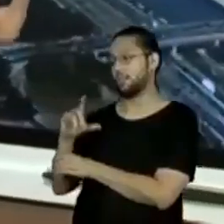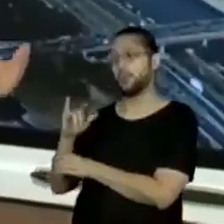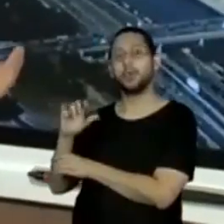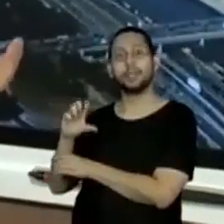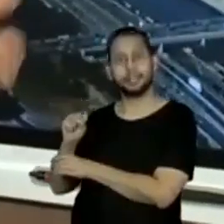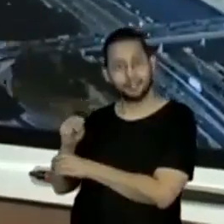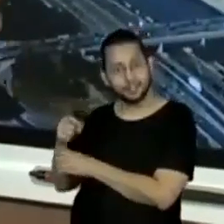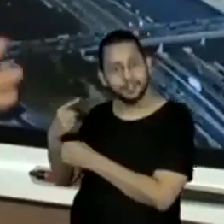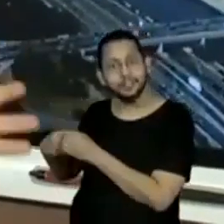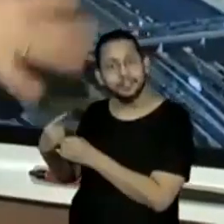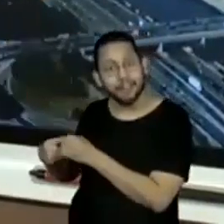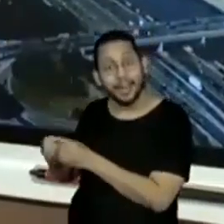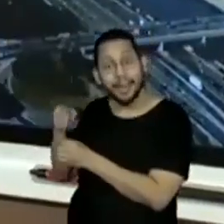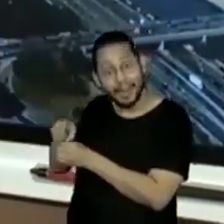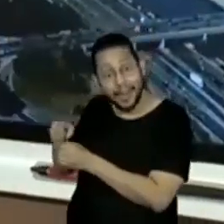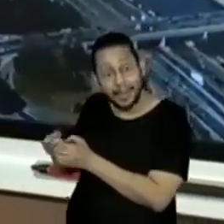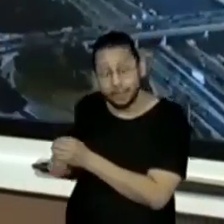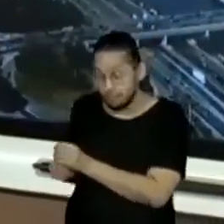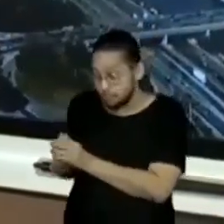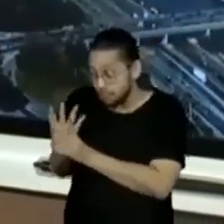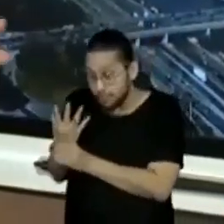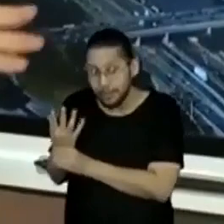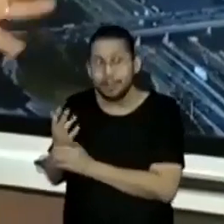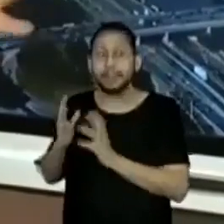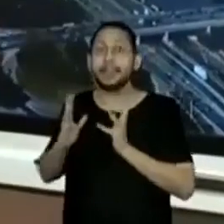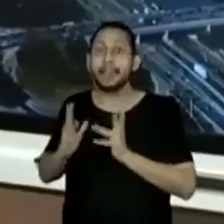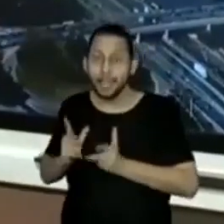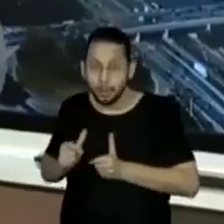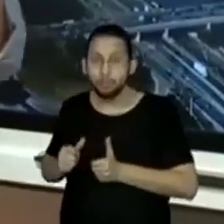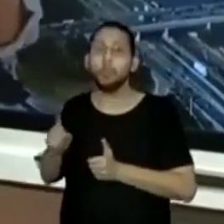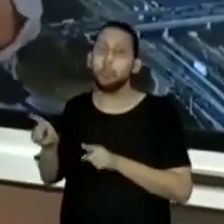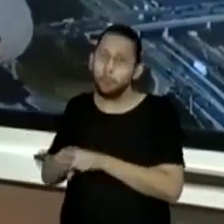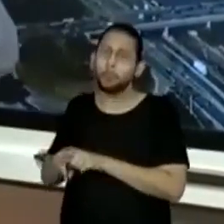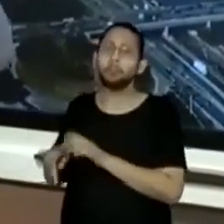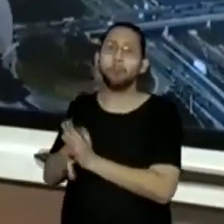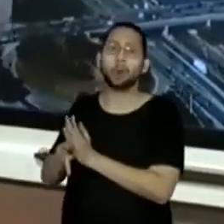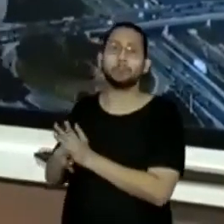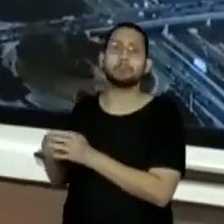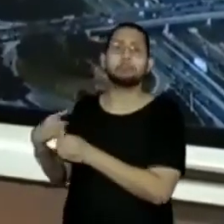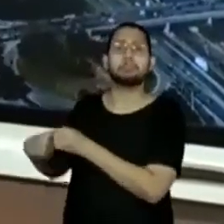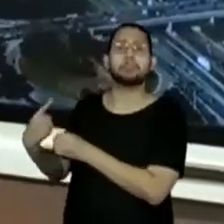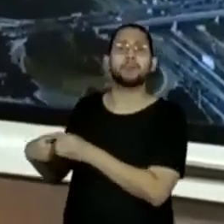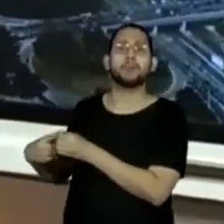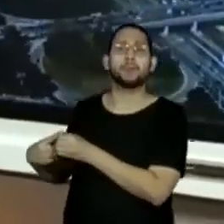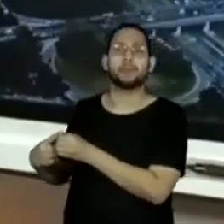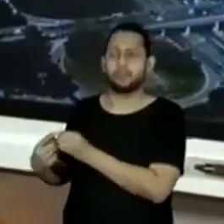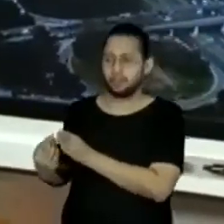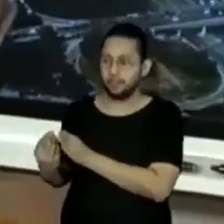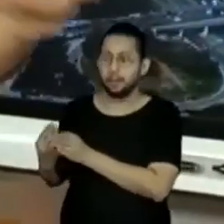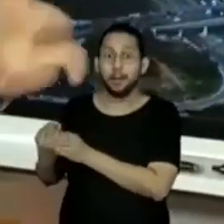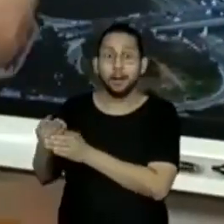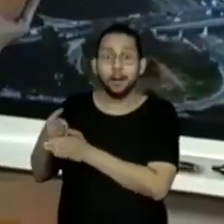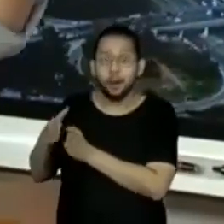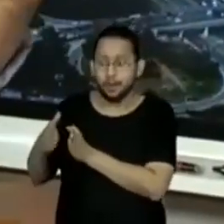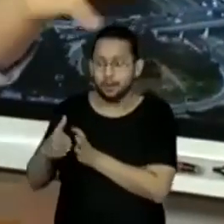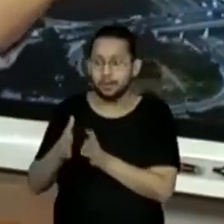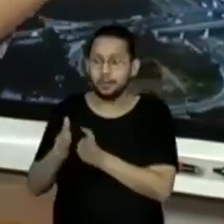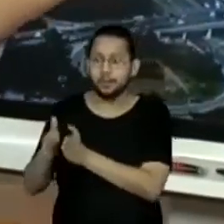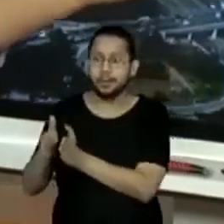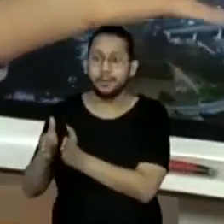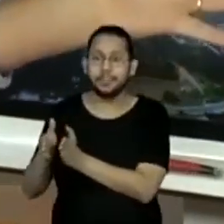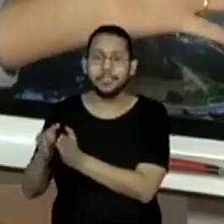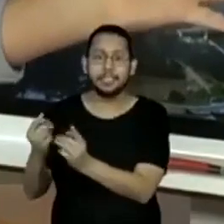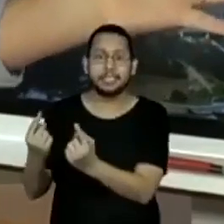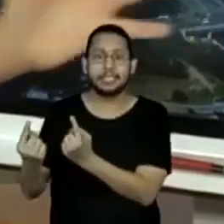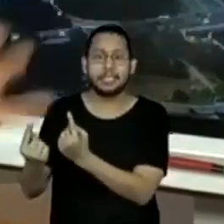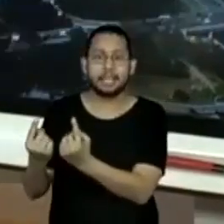No entanto, conforme ele vai caminhando, ele vai entrando em cidades, grandes cidades, como